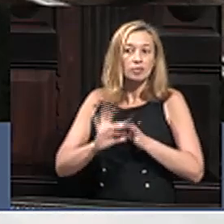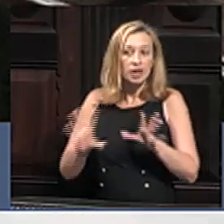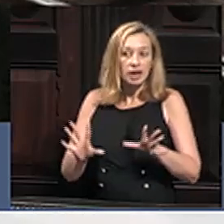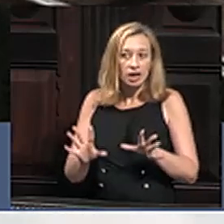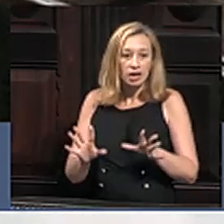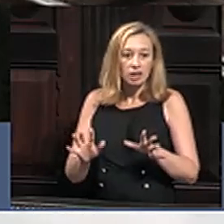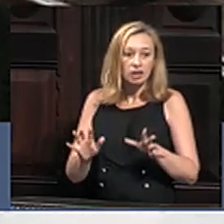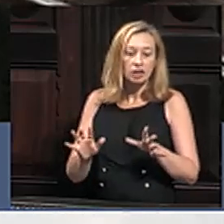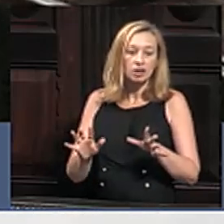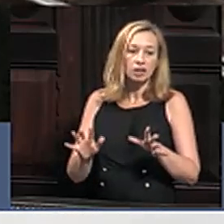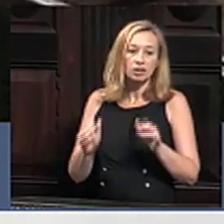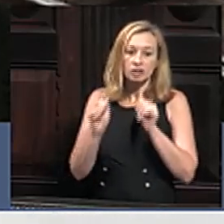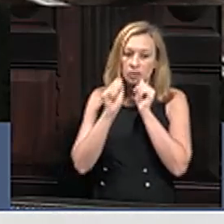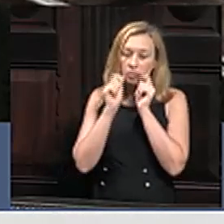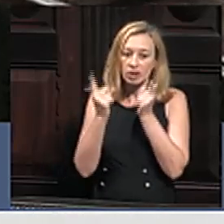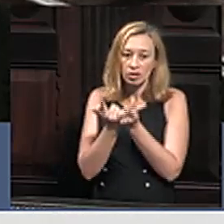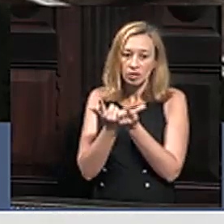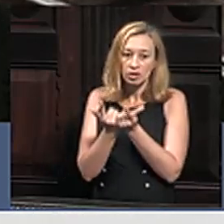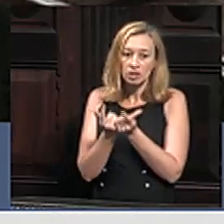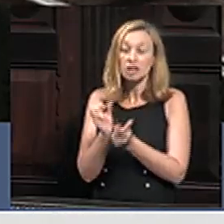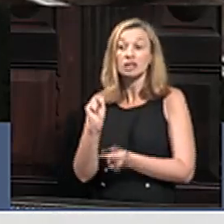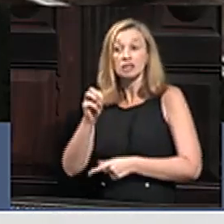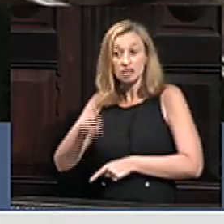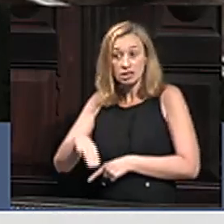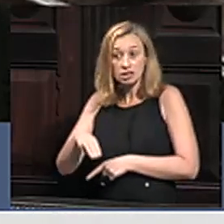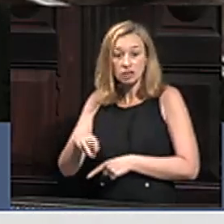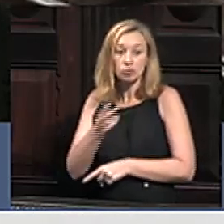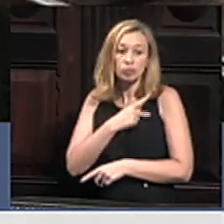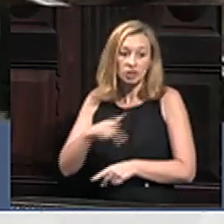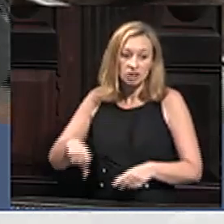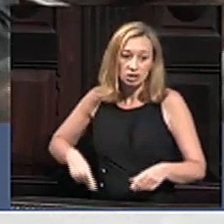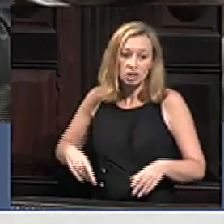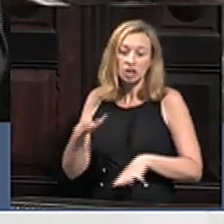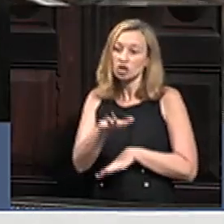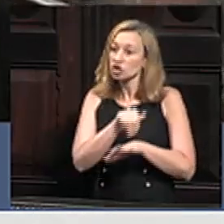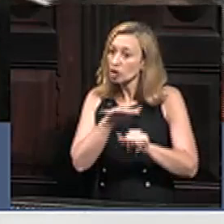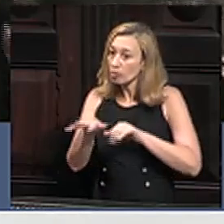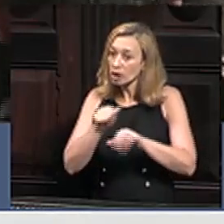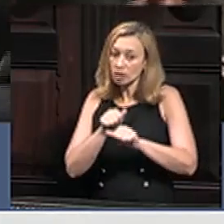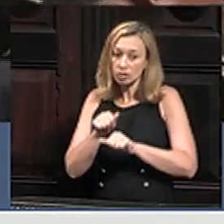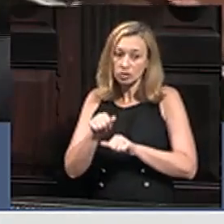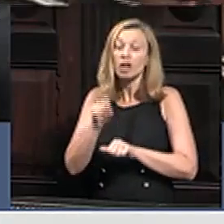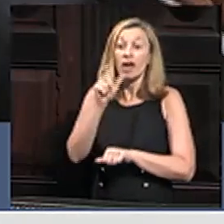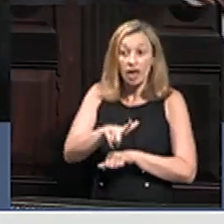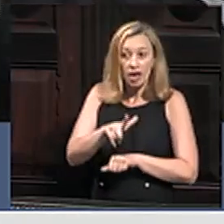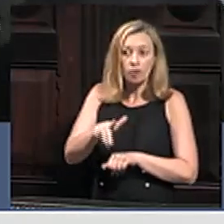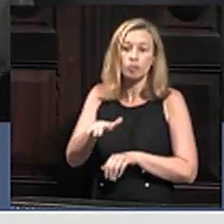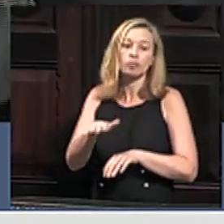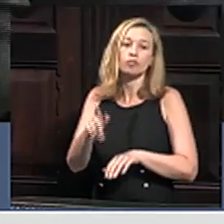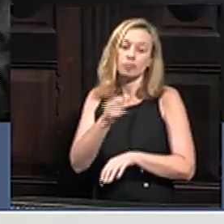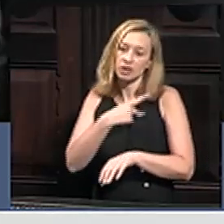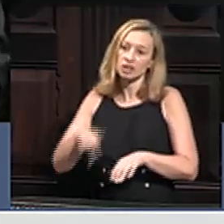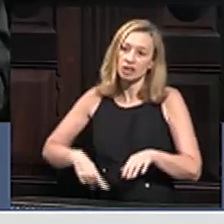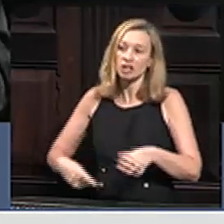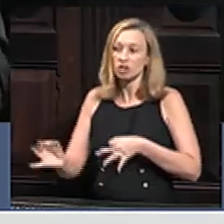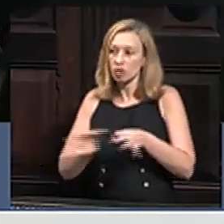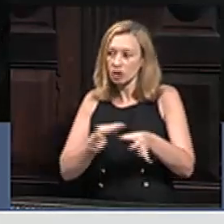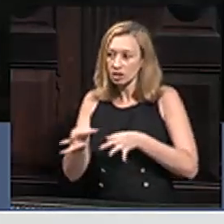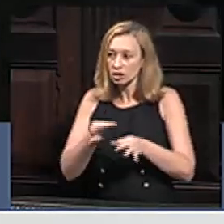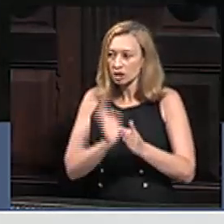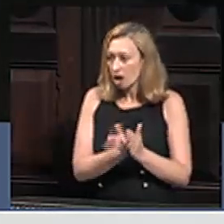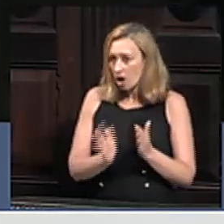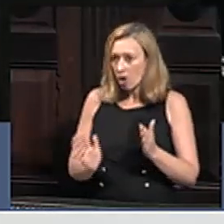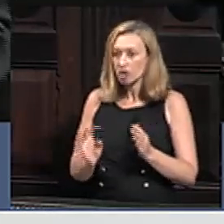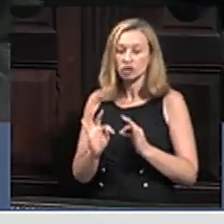que ser uma deliberação exclusiva do presidente, chamando os trabalhos à ordem, porque é o presidente que organiza a ordem